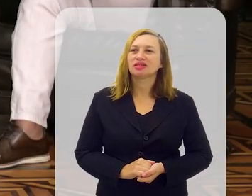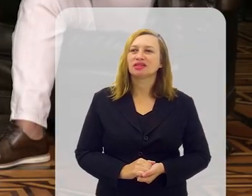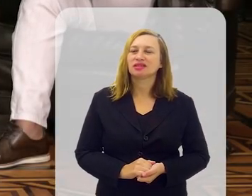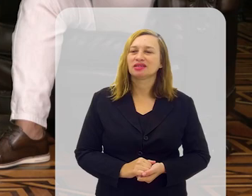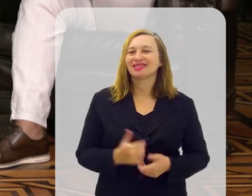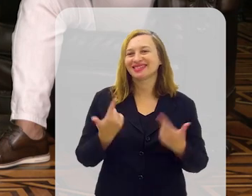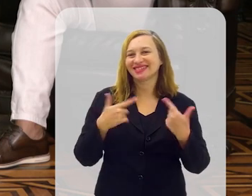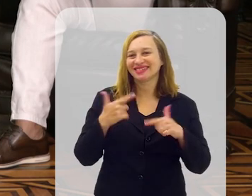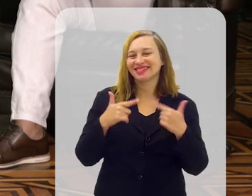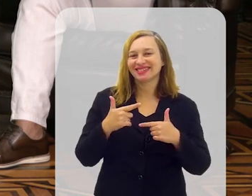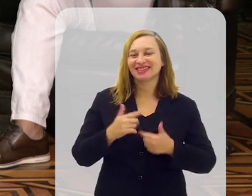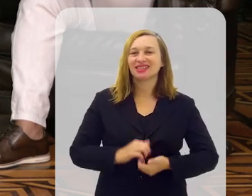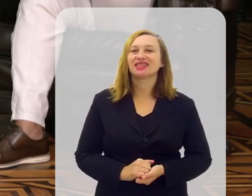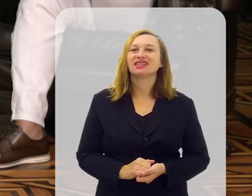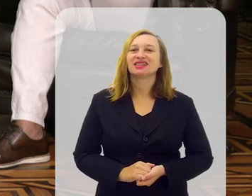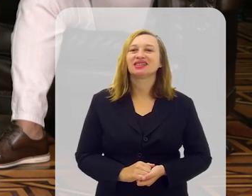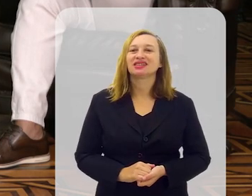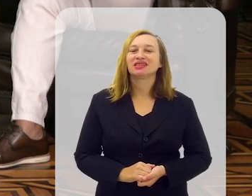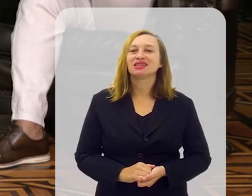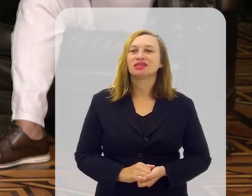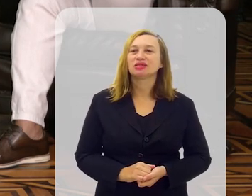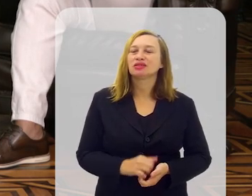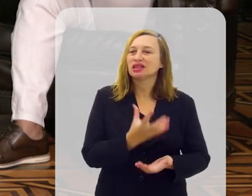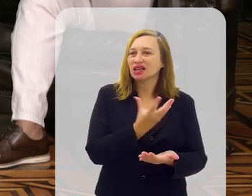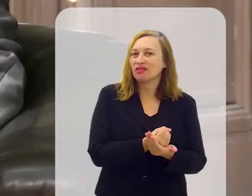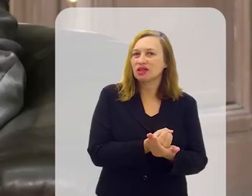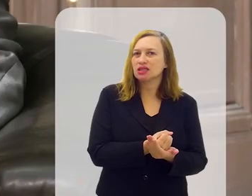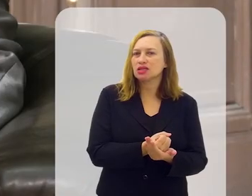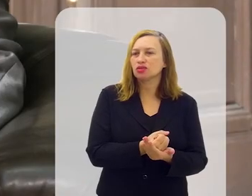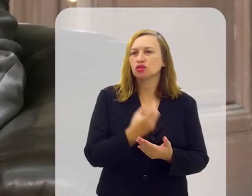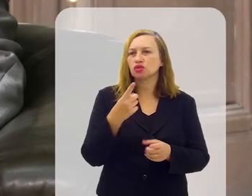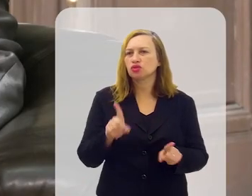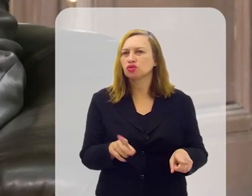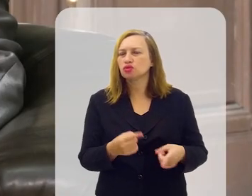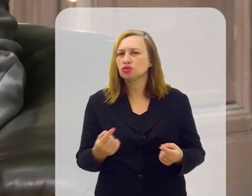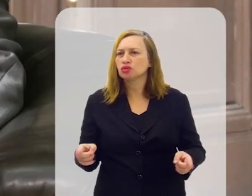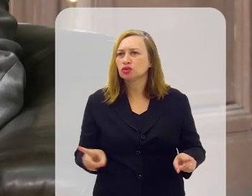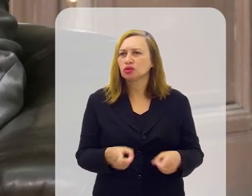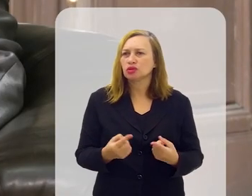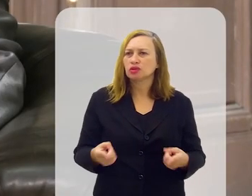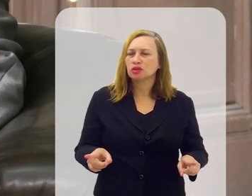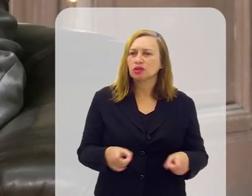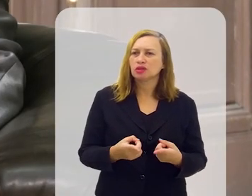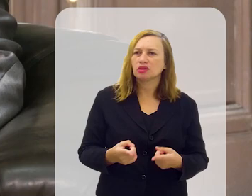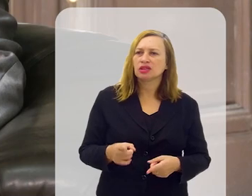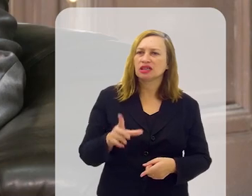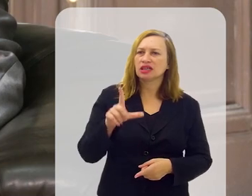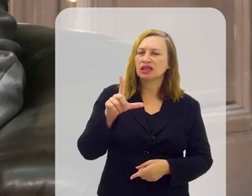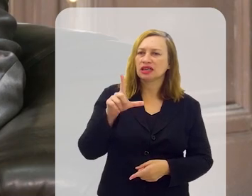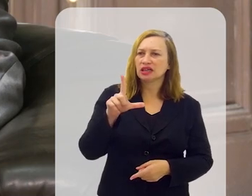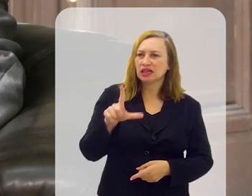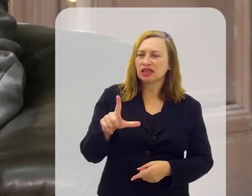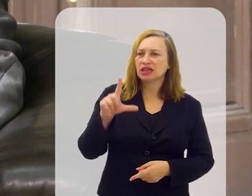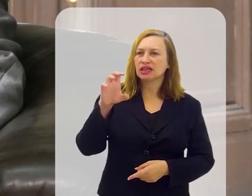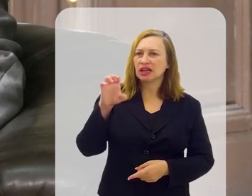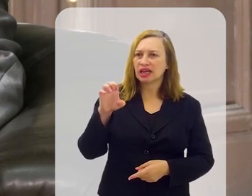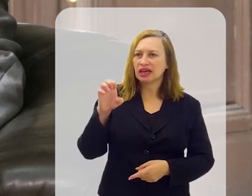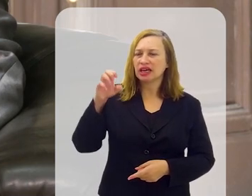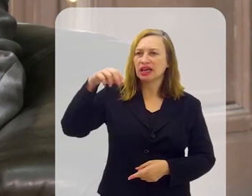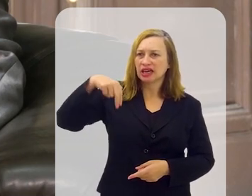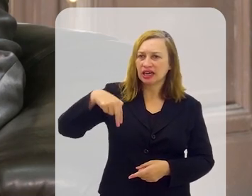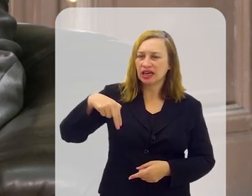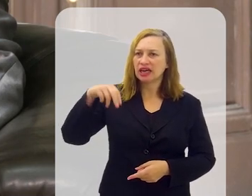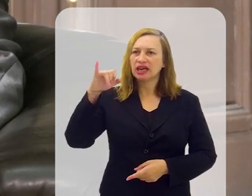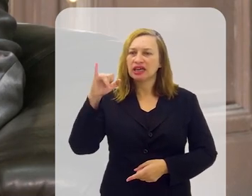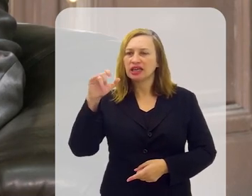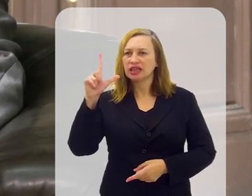seu pé. Você me lembrou uma regravação que eu fiz do nosso querido Lenilton. Lenilton.